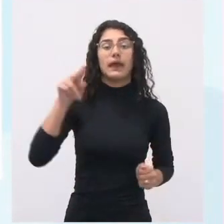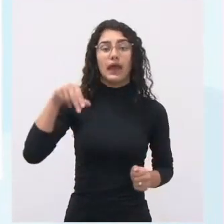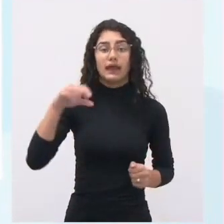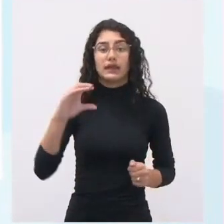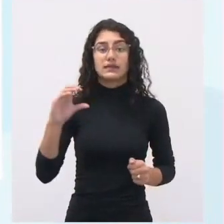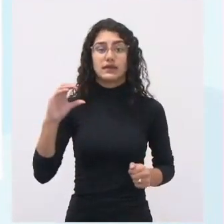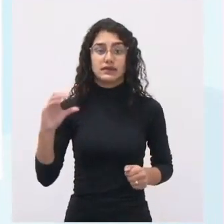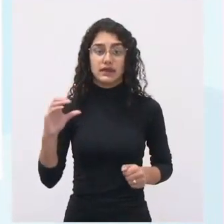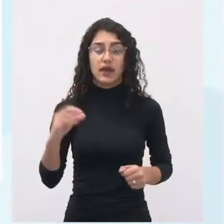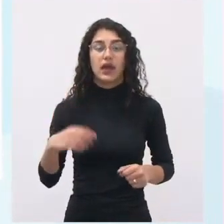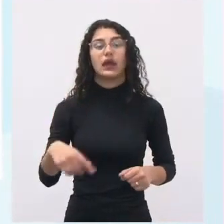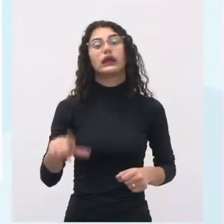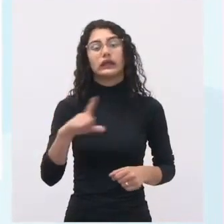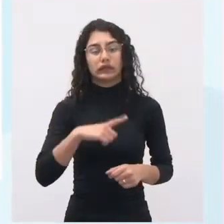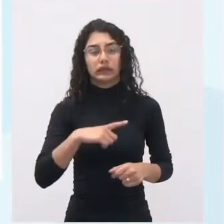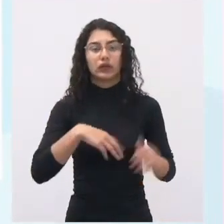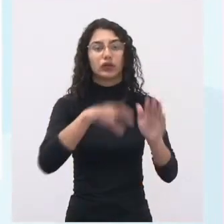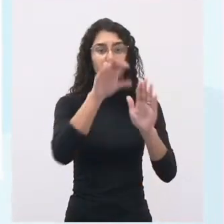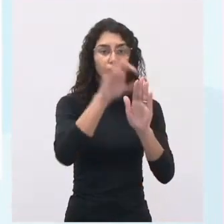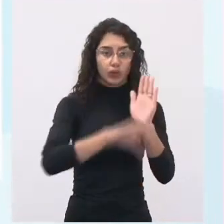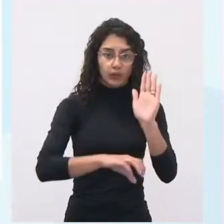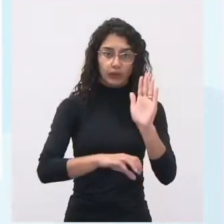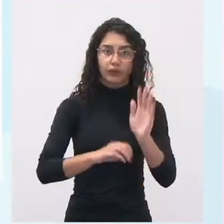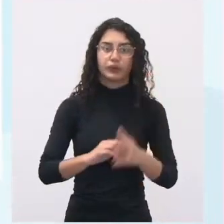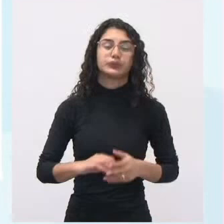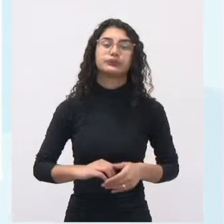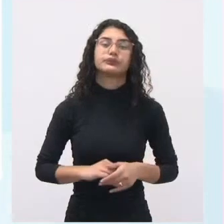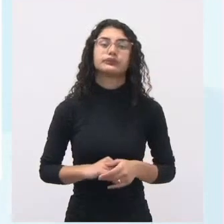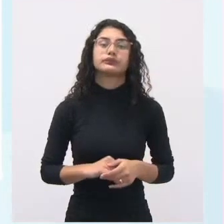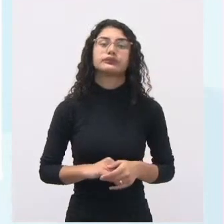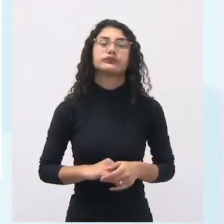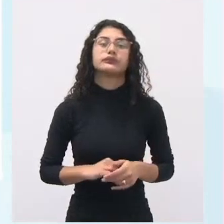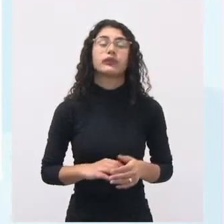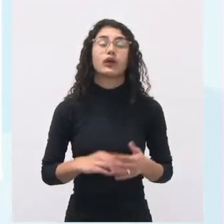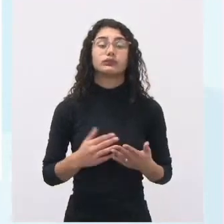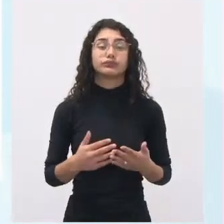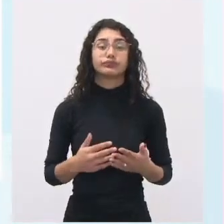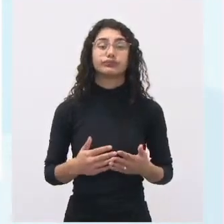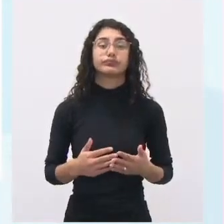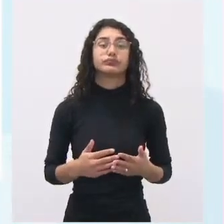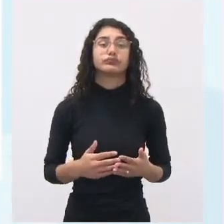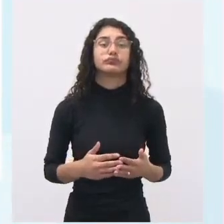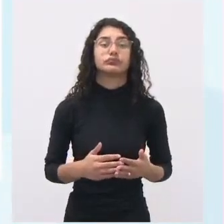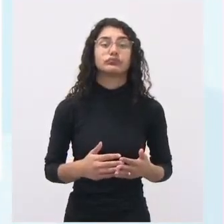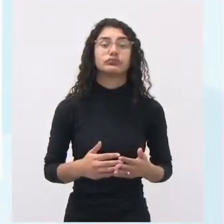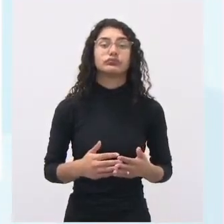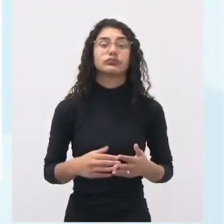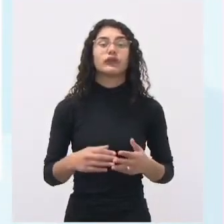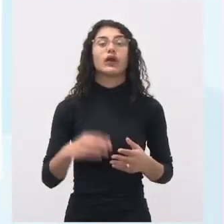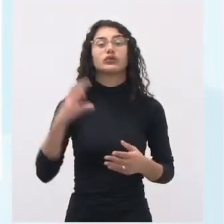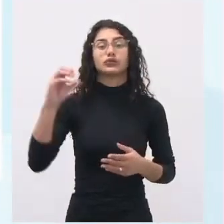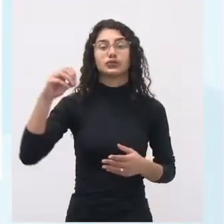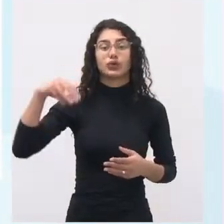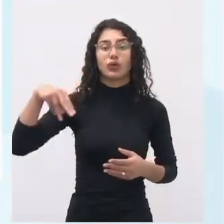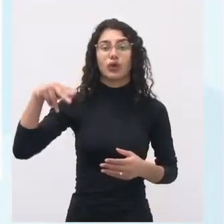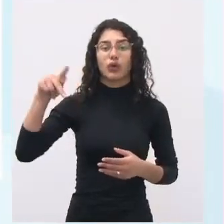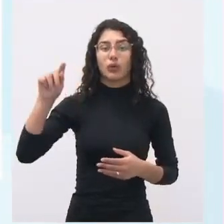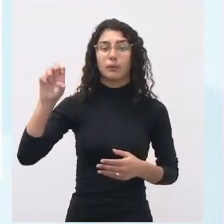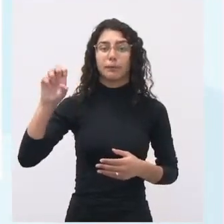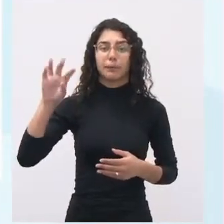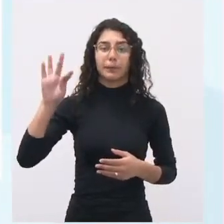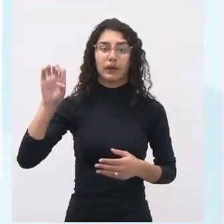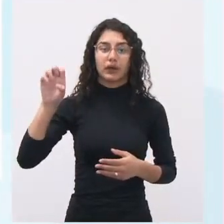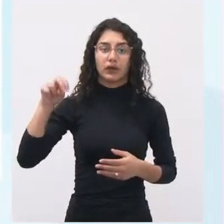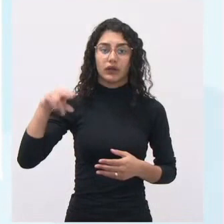no nosso currículo em ação, a partir desses princípios aqui, né, as competências gerais e o compromisso com a